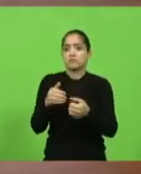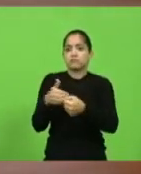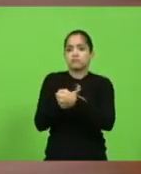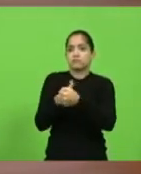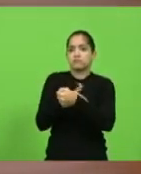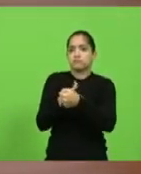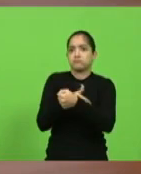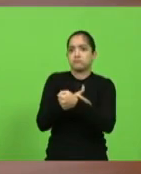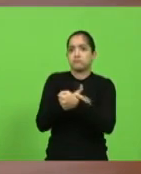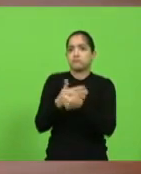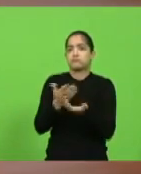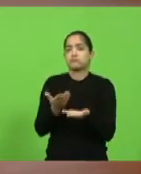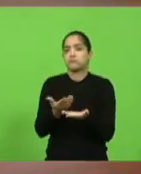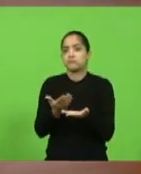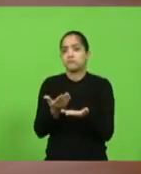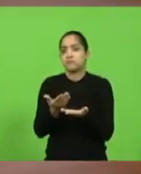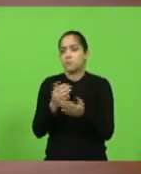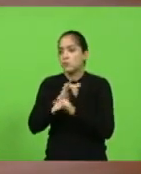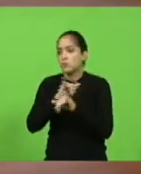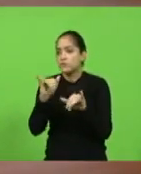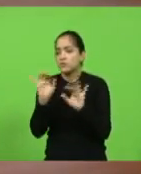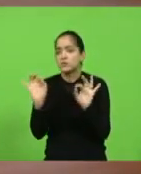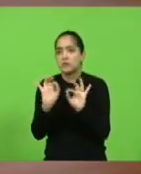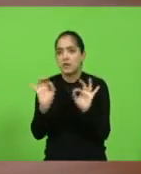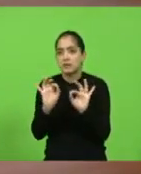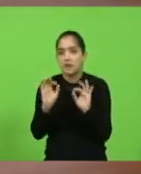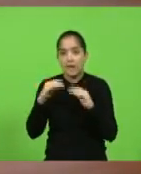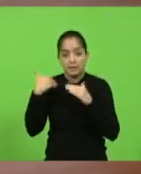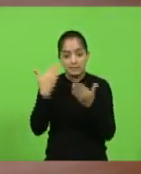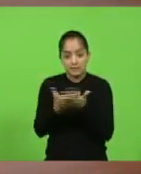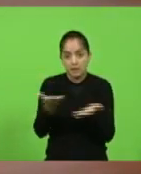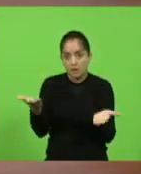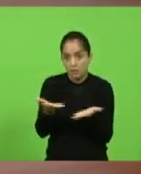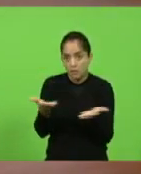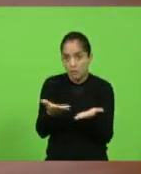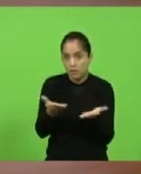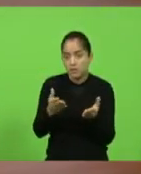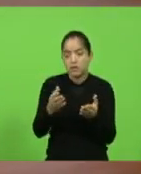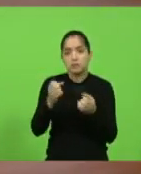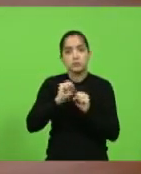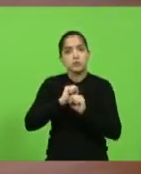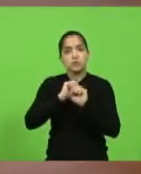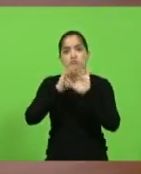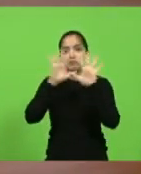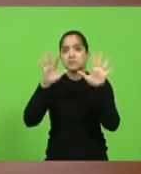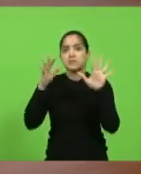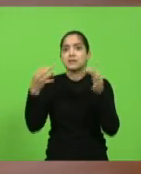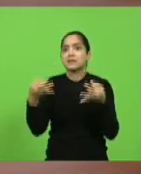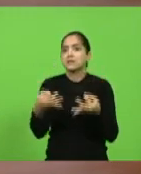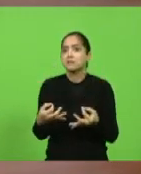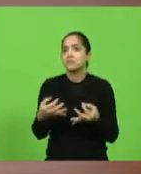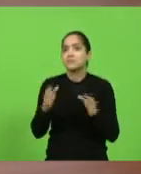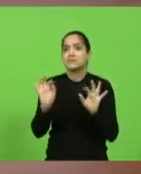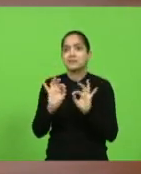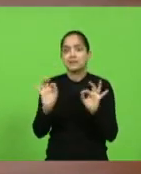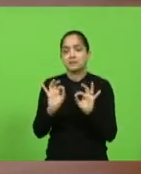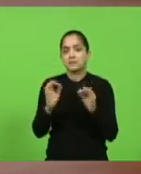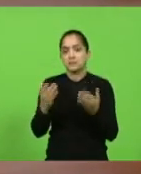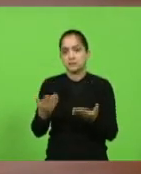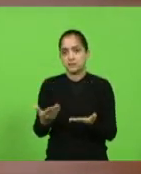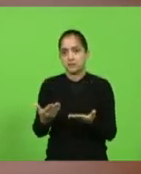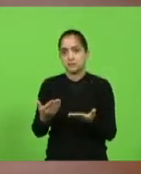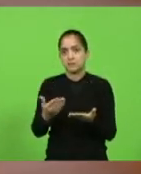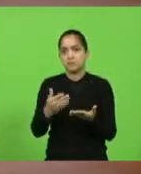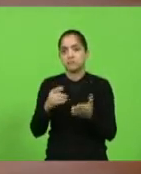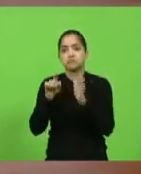si? Isso até o momento a defesa não esclareceu, mesmo que a defesa argumente que a consulta era em tese, o resultado dessa